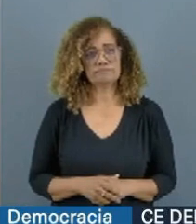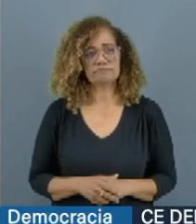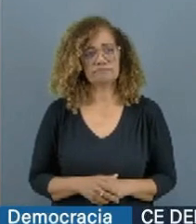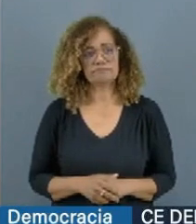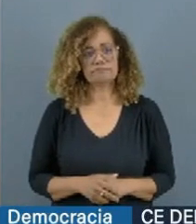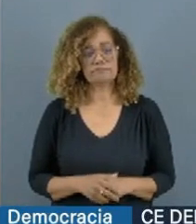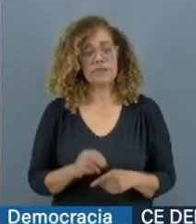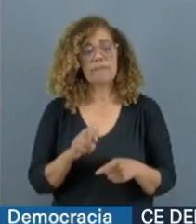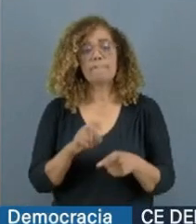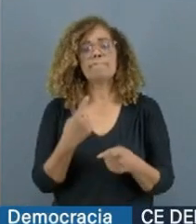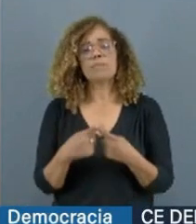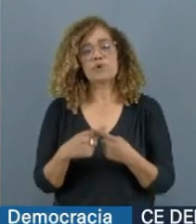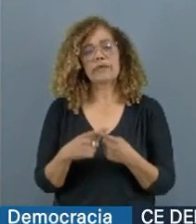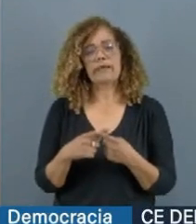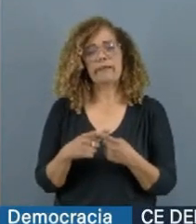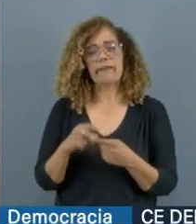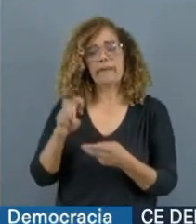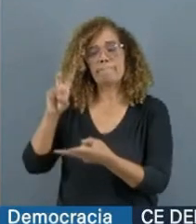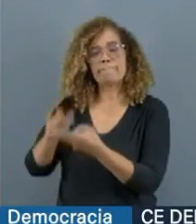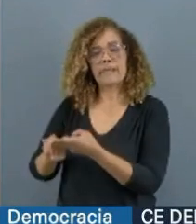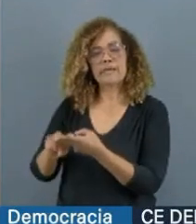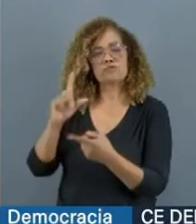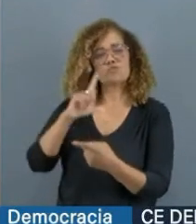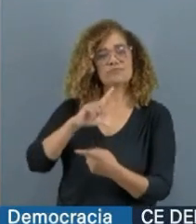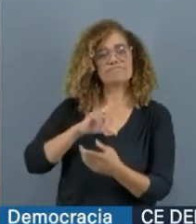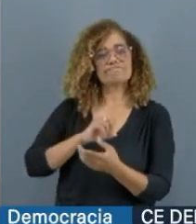exatamente por esse benefício aí dos saidões.